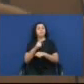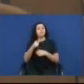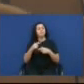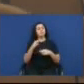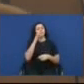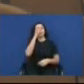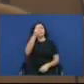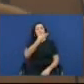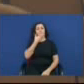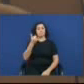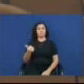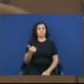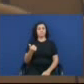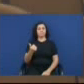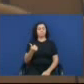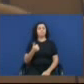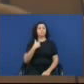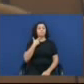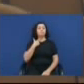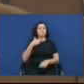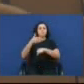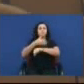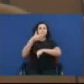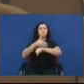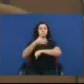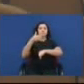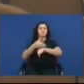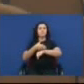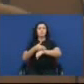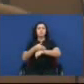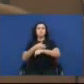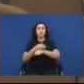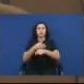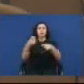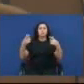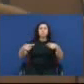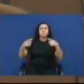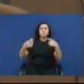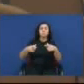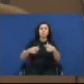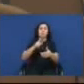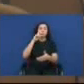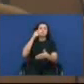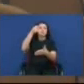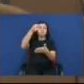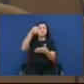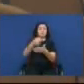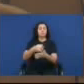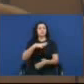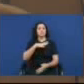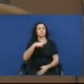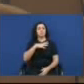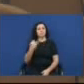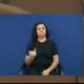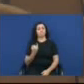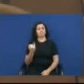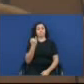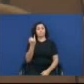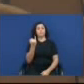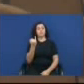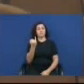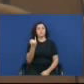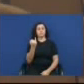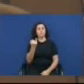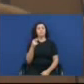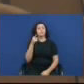aumente, e esse desejo por participar das instâncias onde se decide o futuro da cidade só aumente, para que